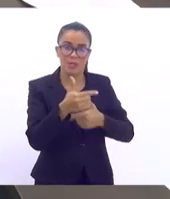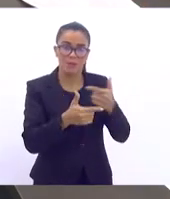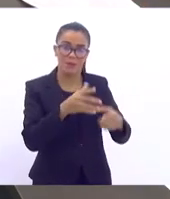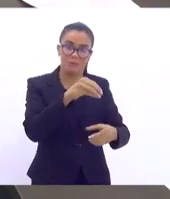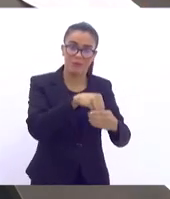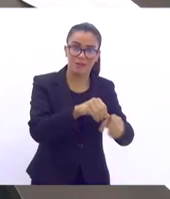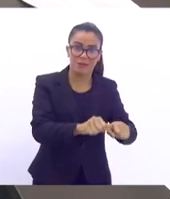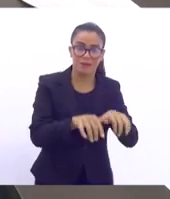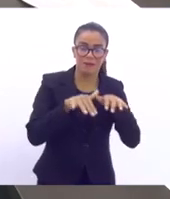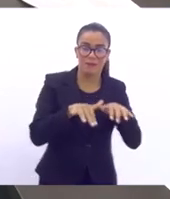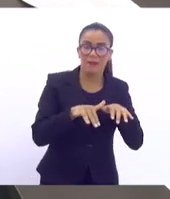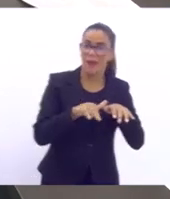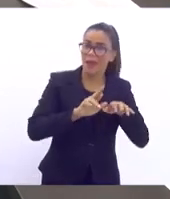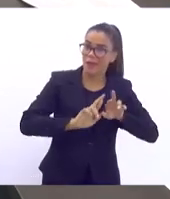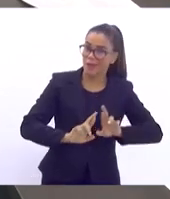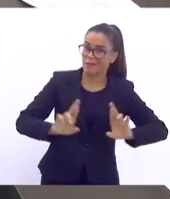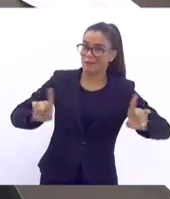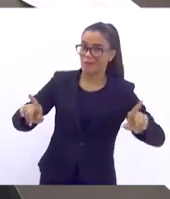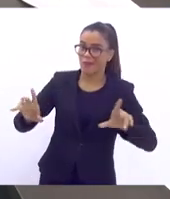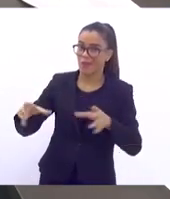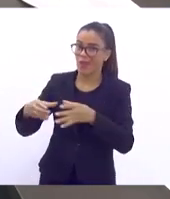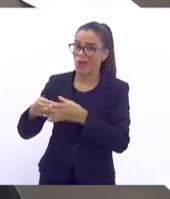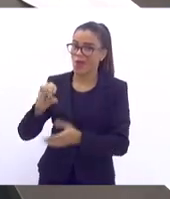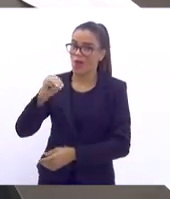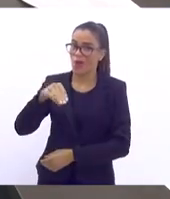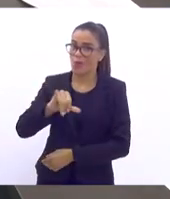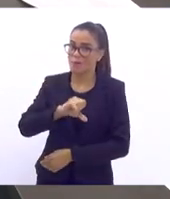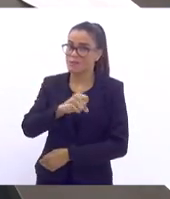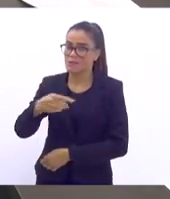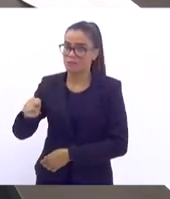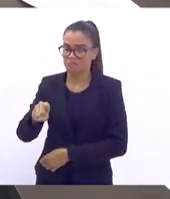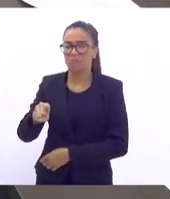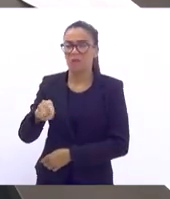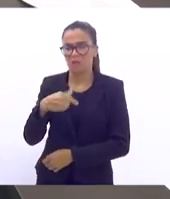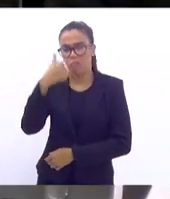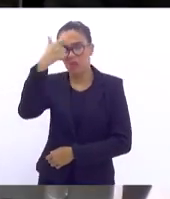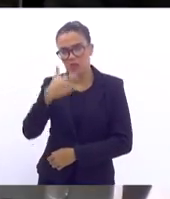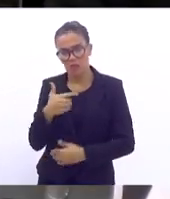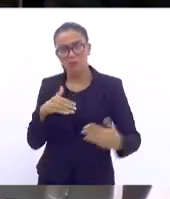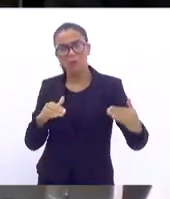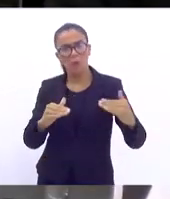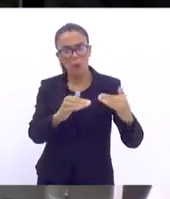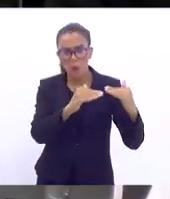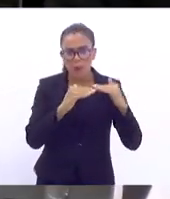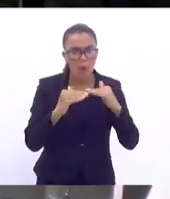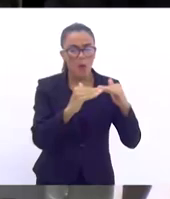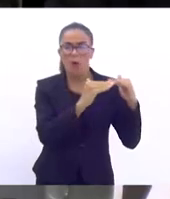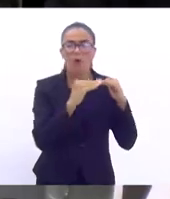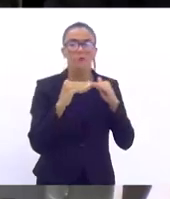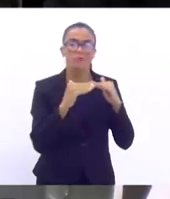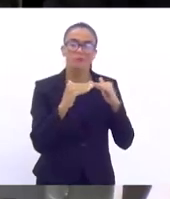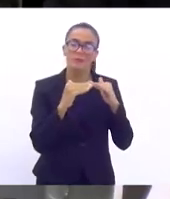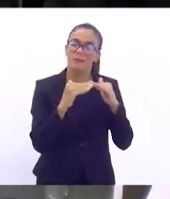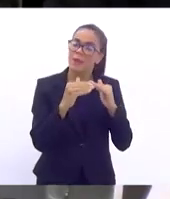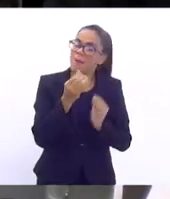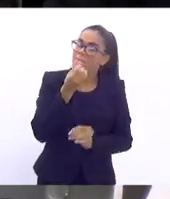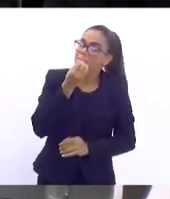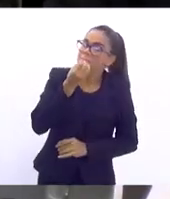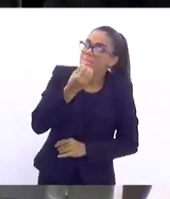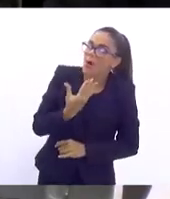é distinta da comissão né Eu concordo que seria de bom